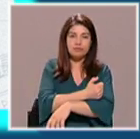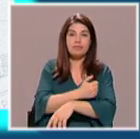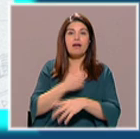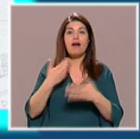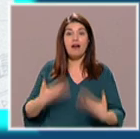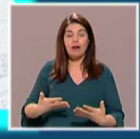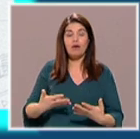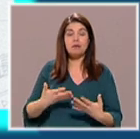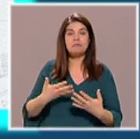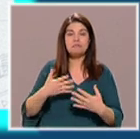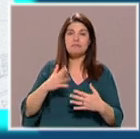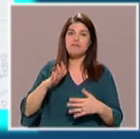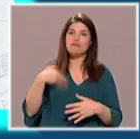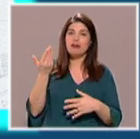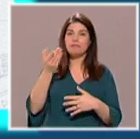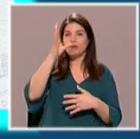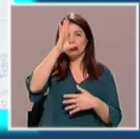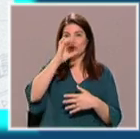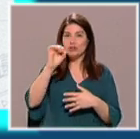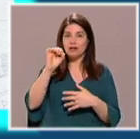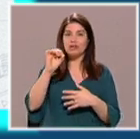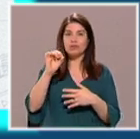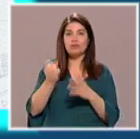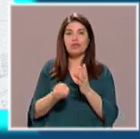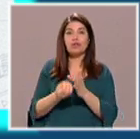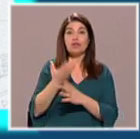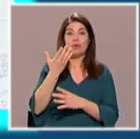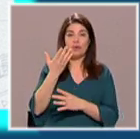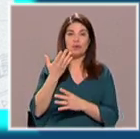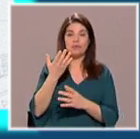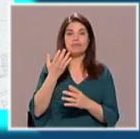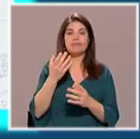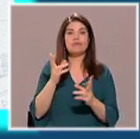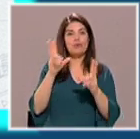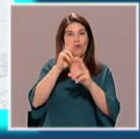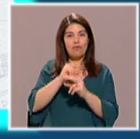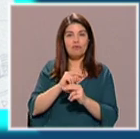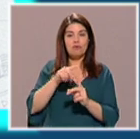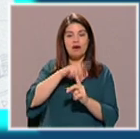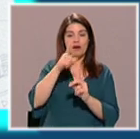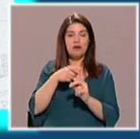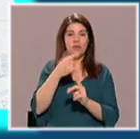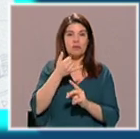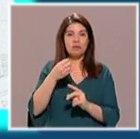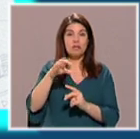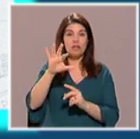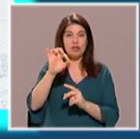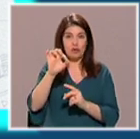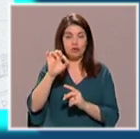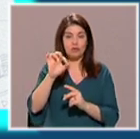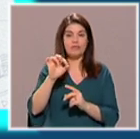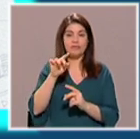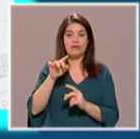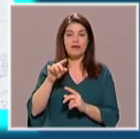dispositivo, penso que, não querendo errar, no final de 2018, que é este dispositivo que está aqui representado no canto